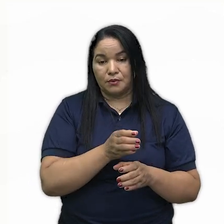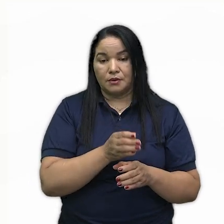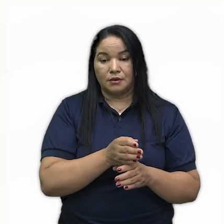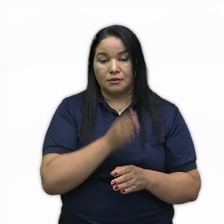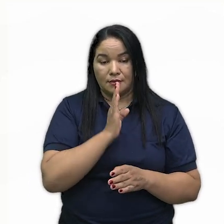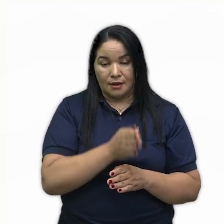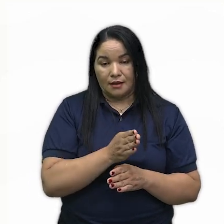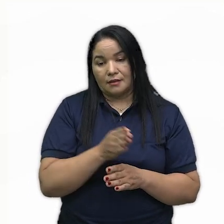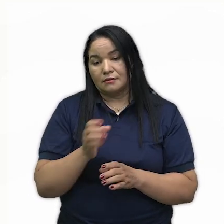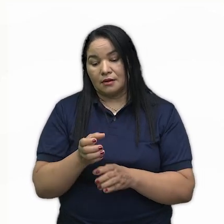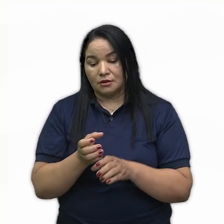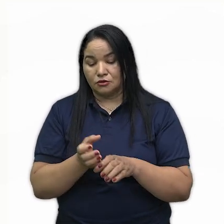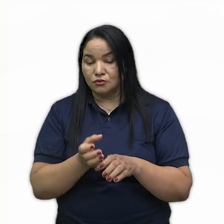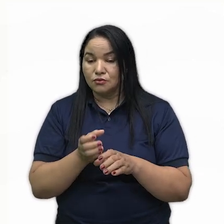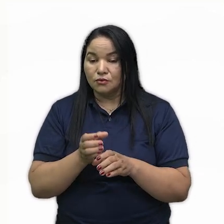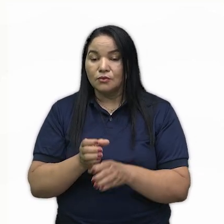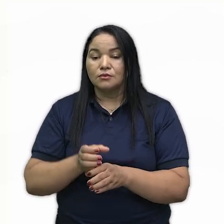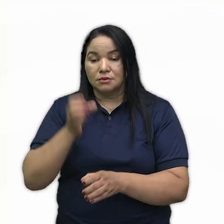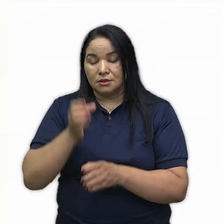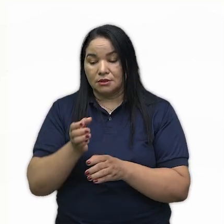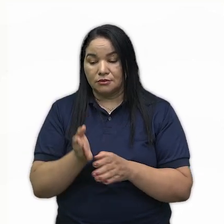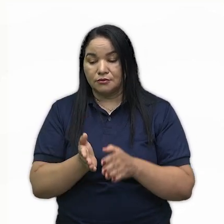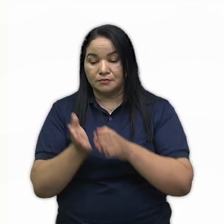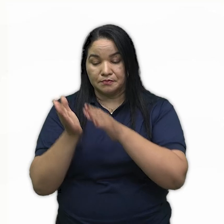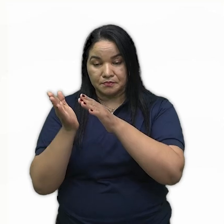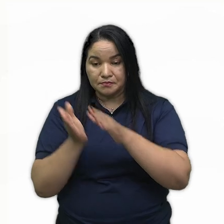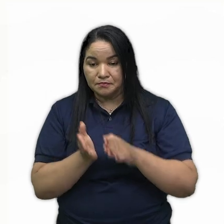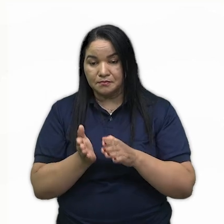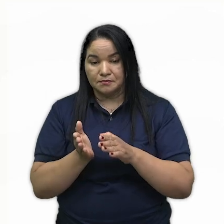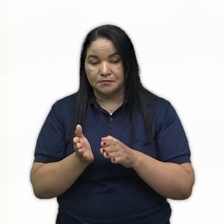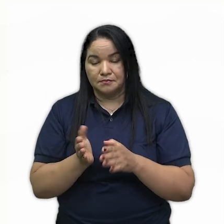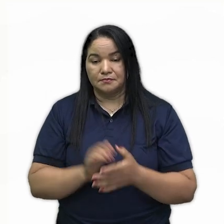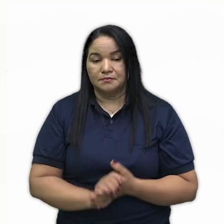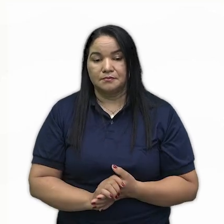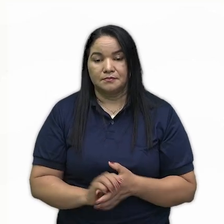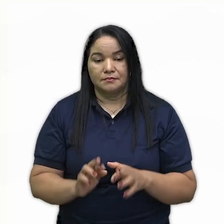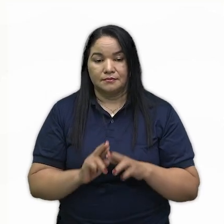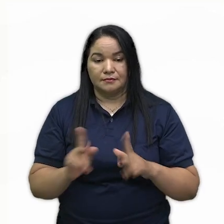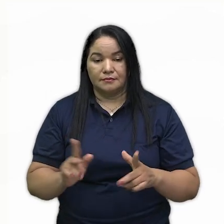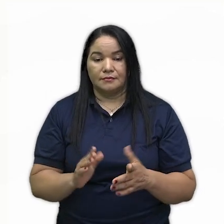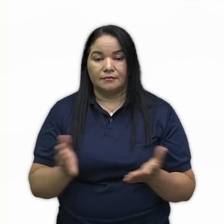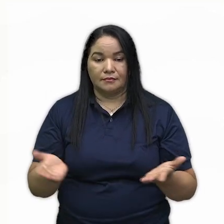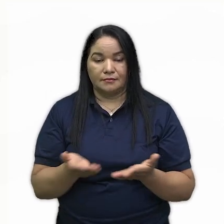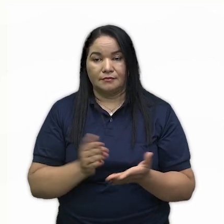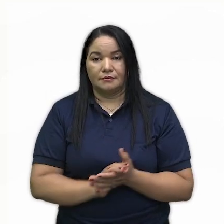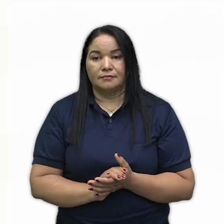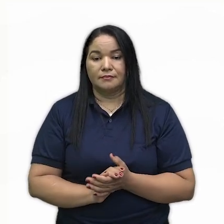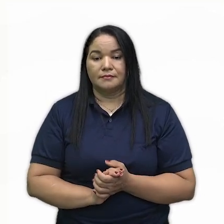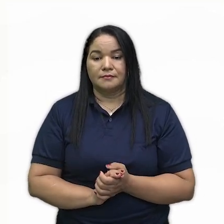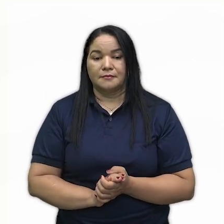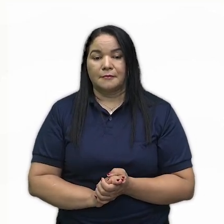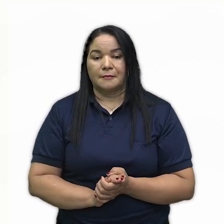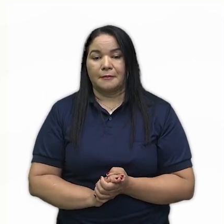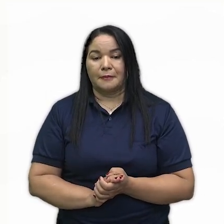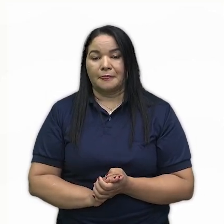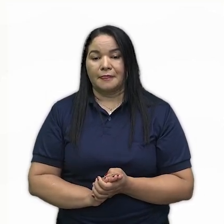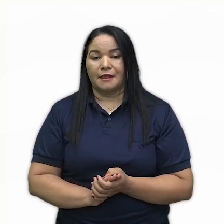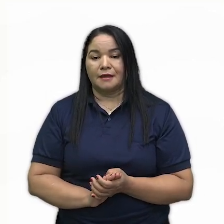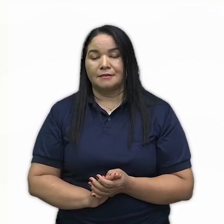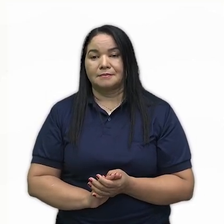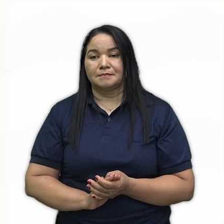do cilindro oblíquo para o meu cilindro reto.